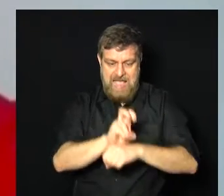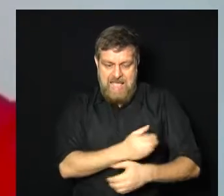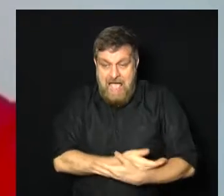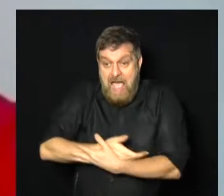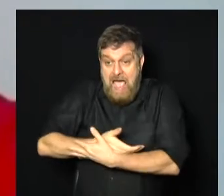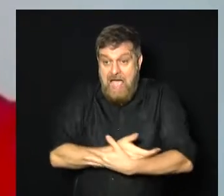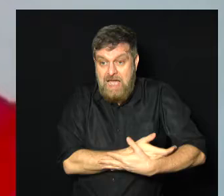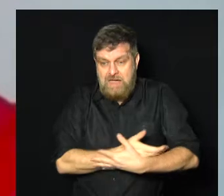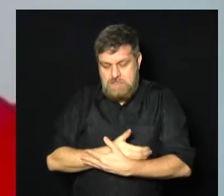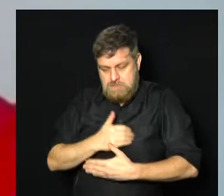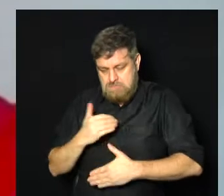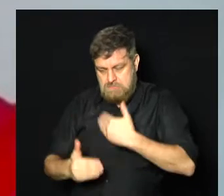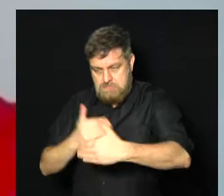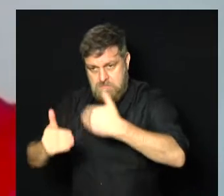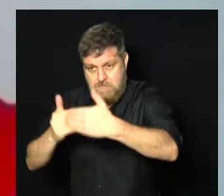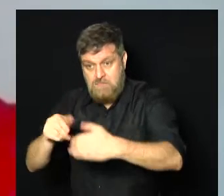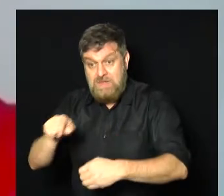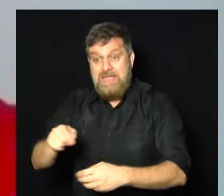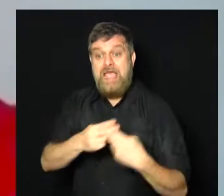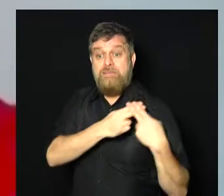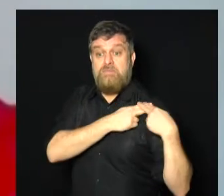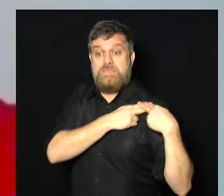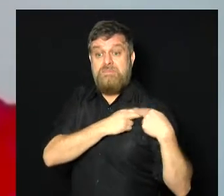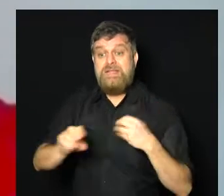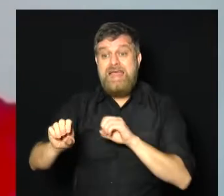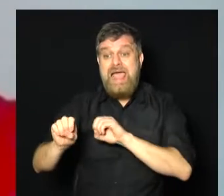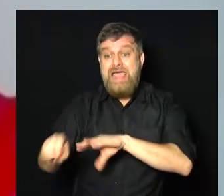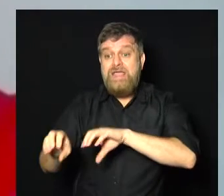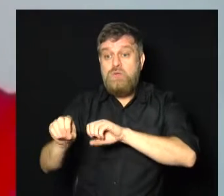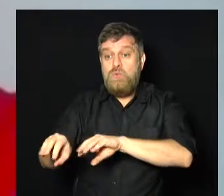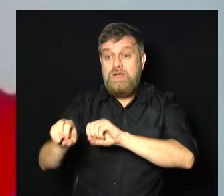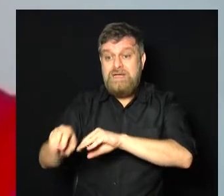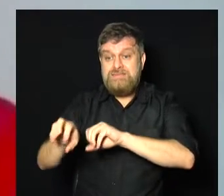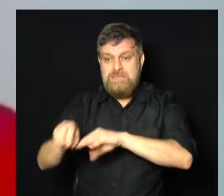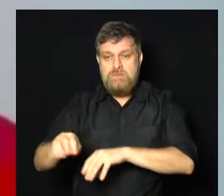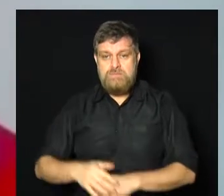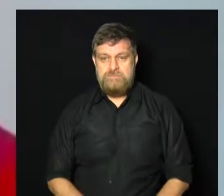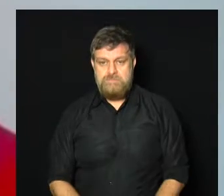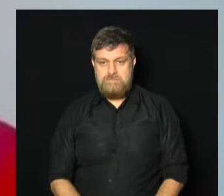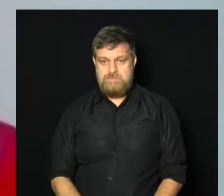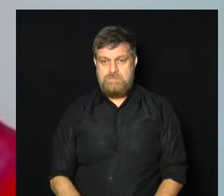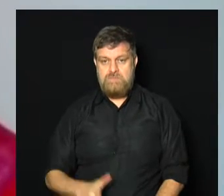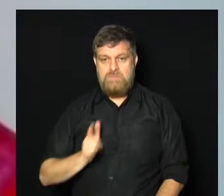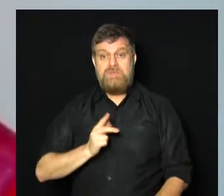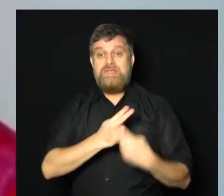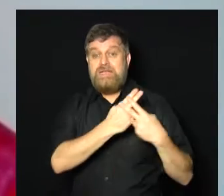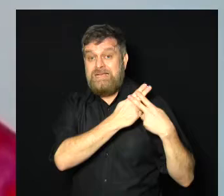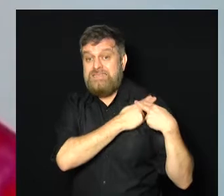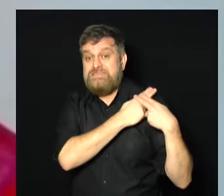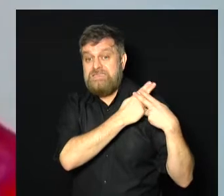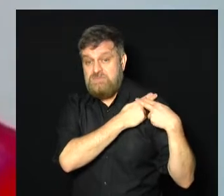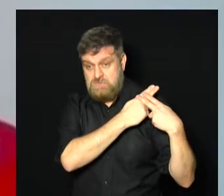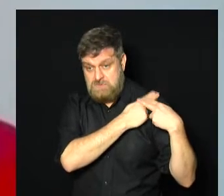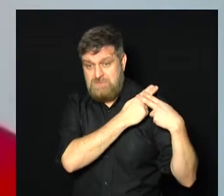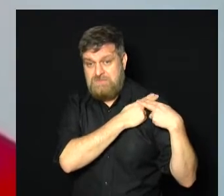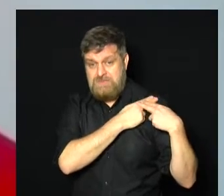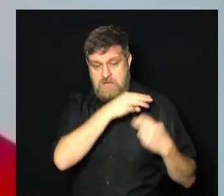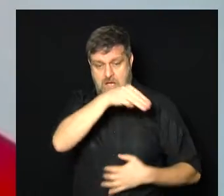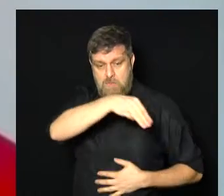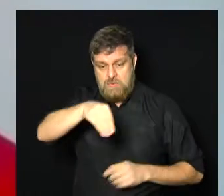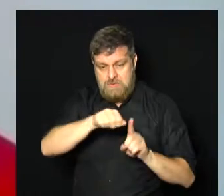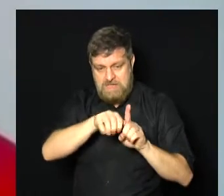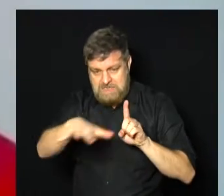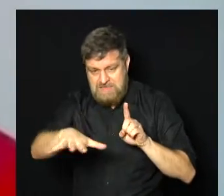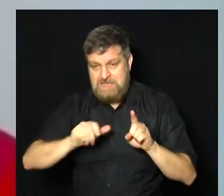né, como uma função educacional. As atribuições das monitoras e agentes também foram